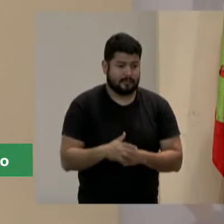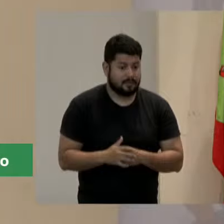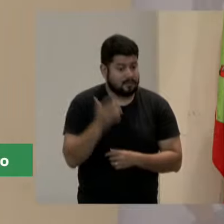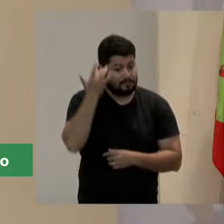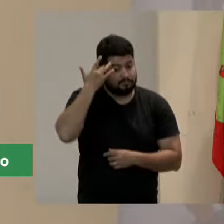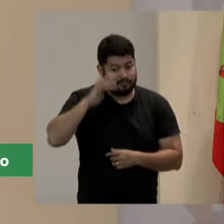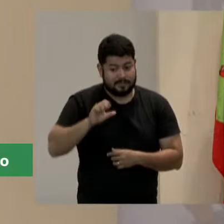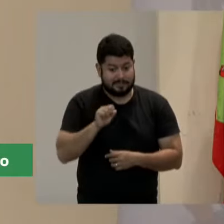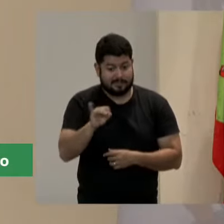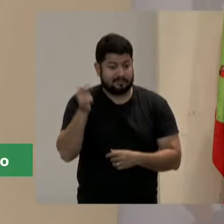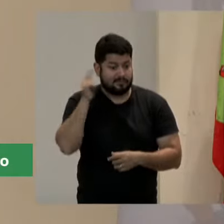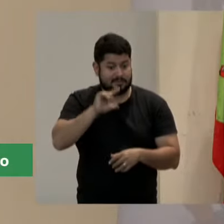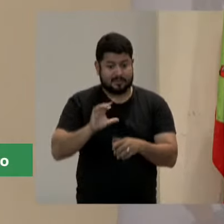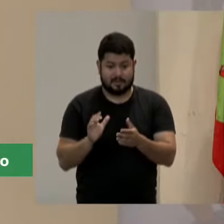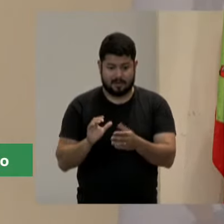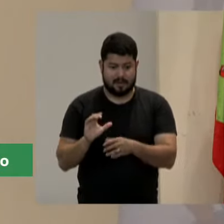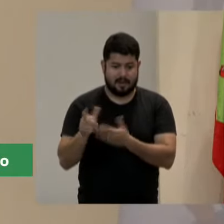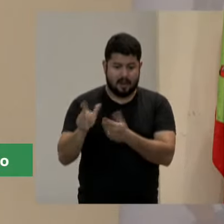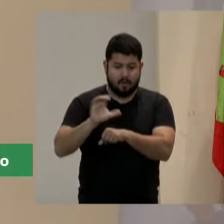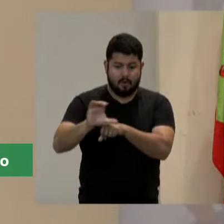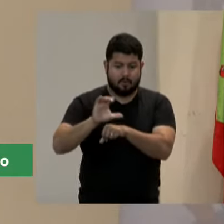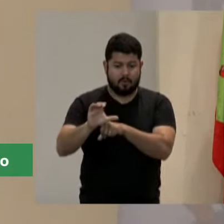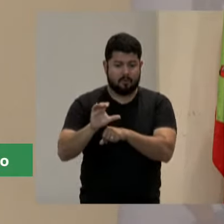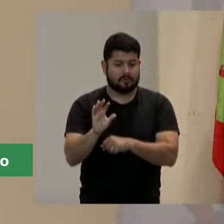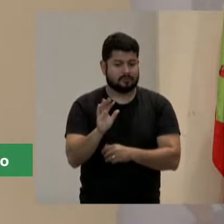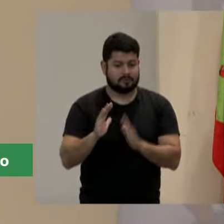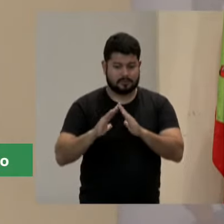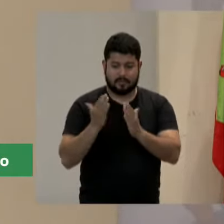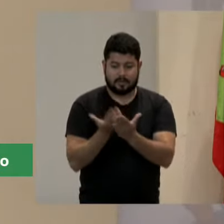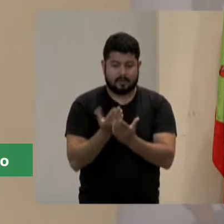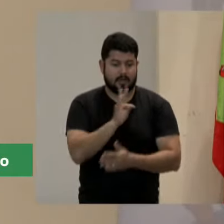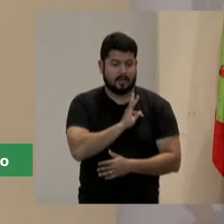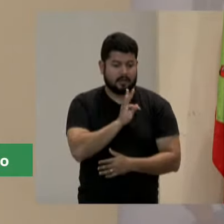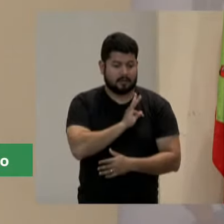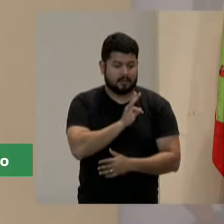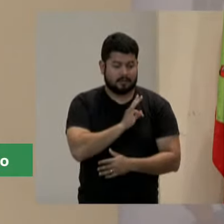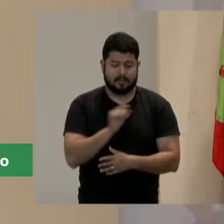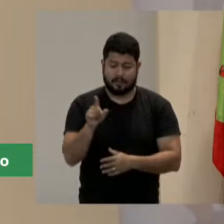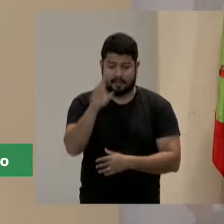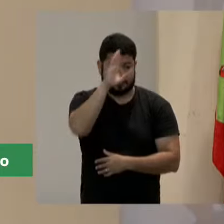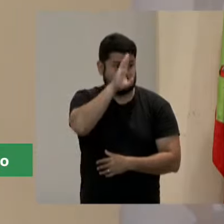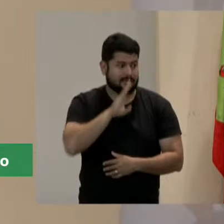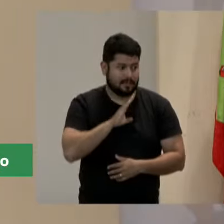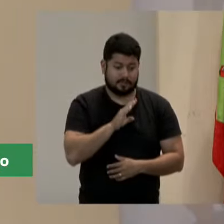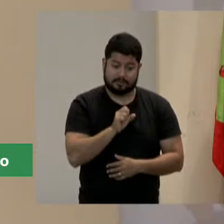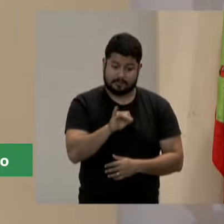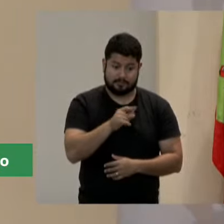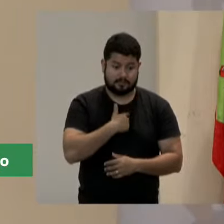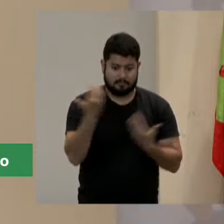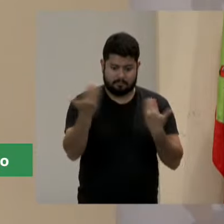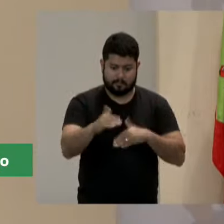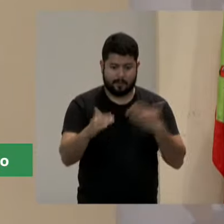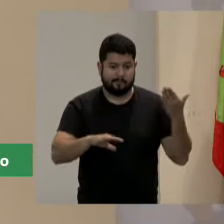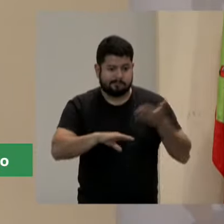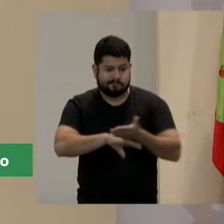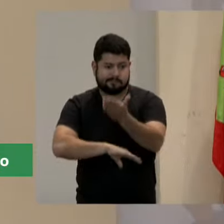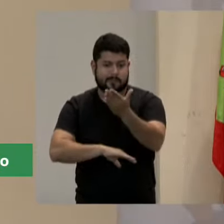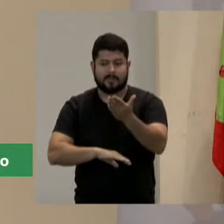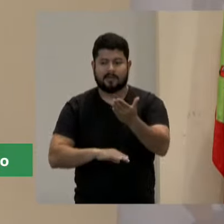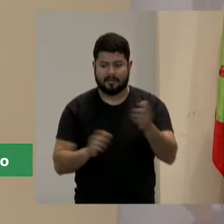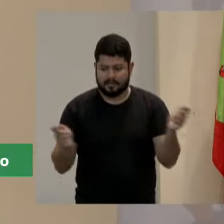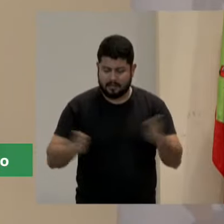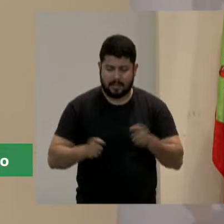técnica. E lá é de graça, estuda de graça e come de graça. Era o que mais interessava, é que comia de graça.